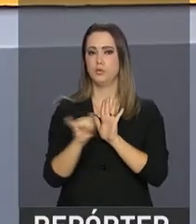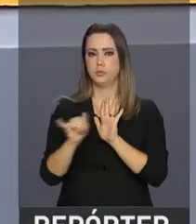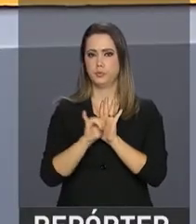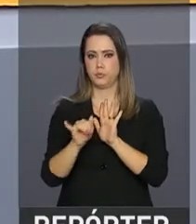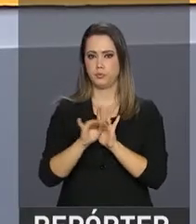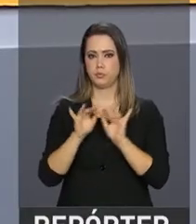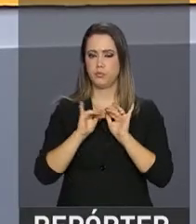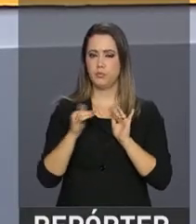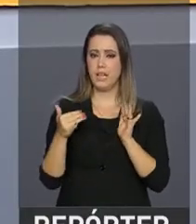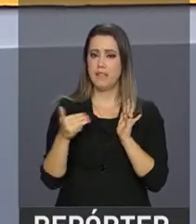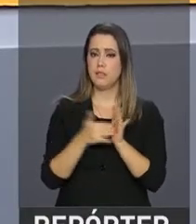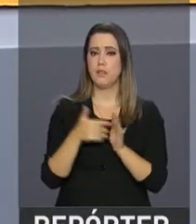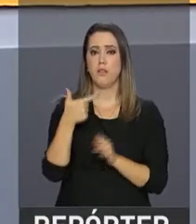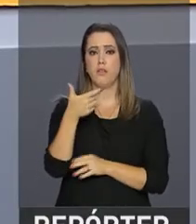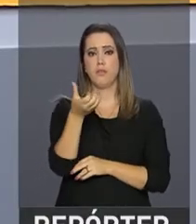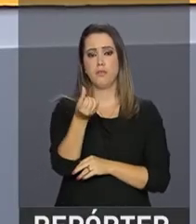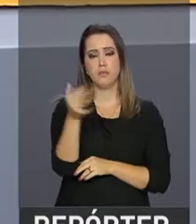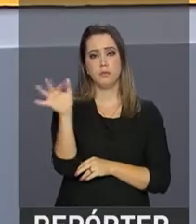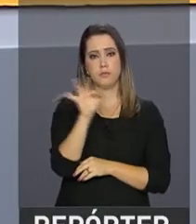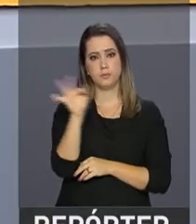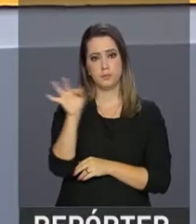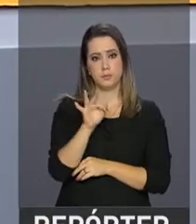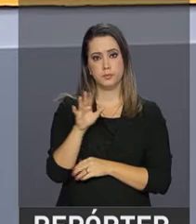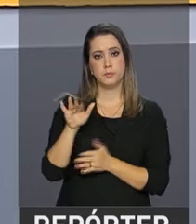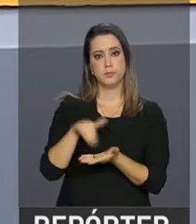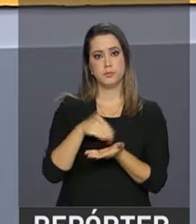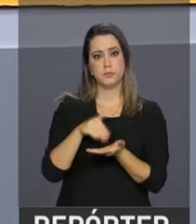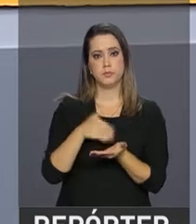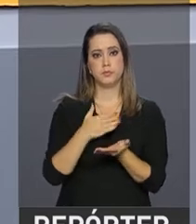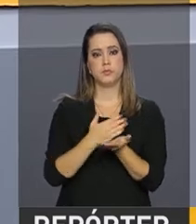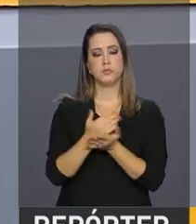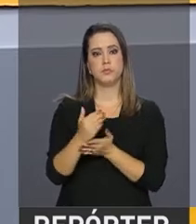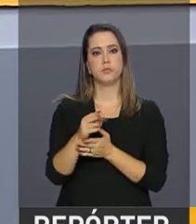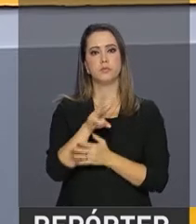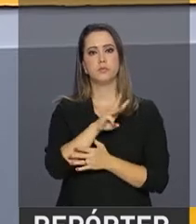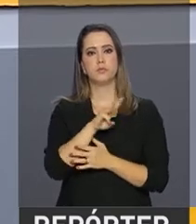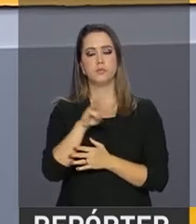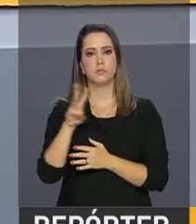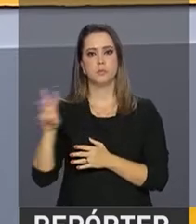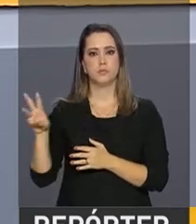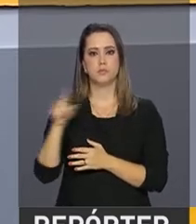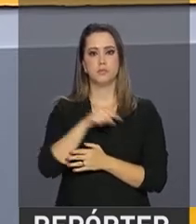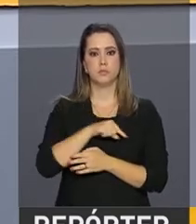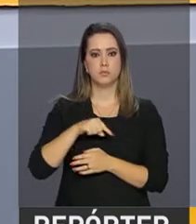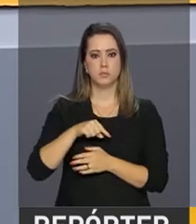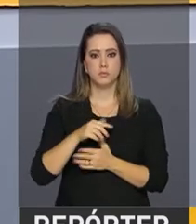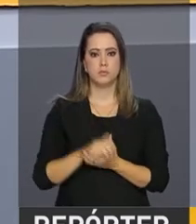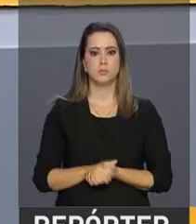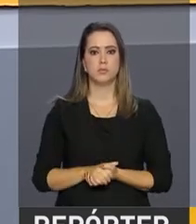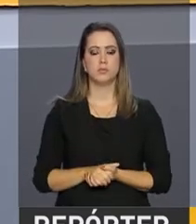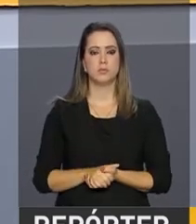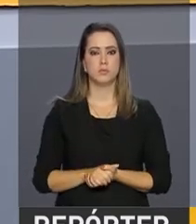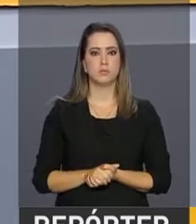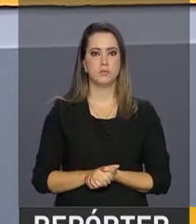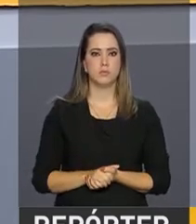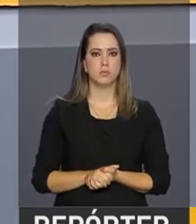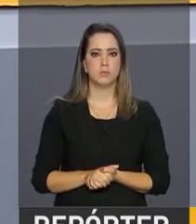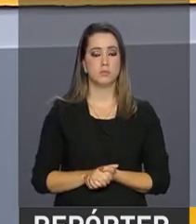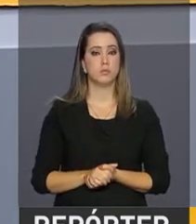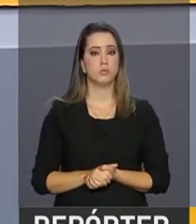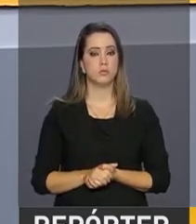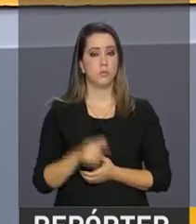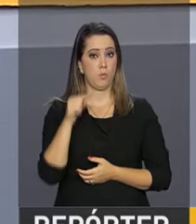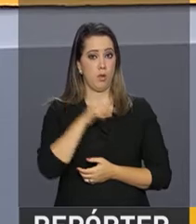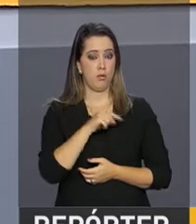serão publicados até o dia 26 de fevereiro e as inscrições devem ser feitas pelo site do ministério da cultura em